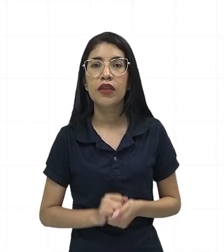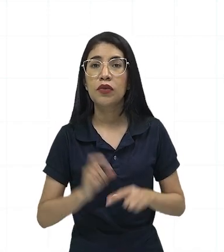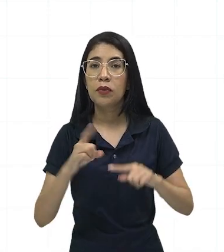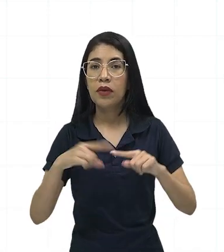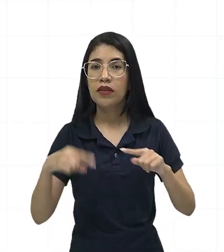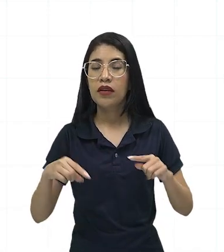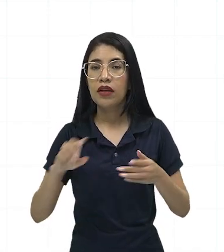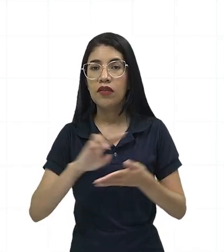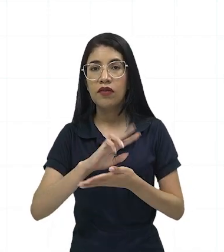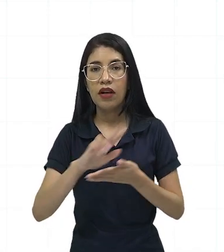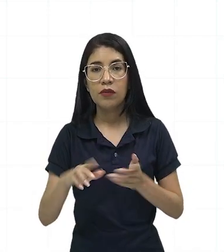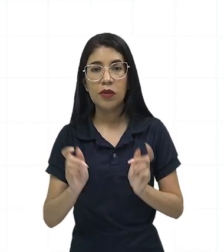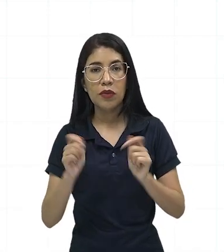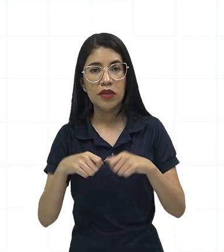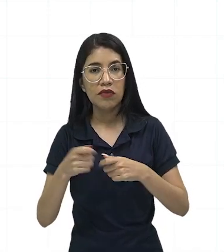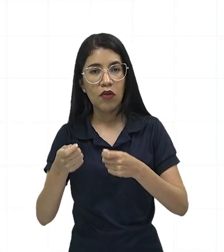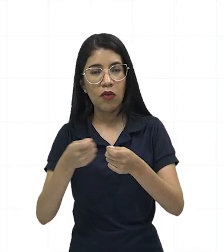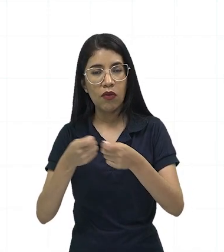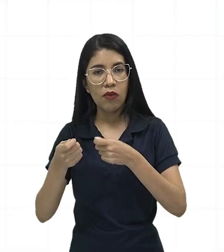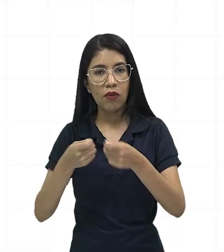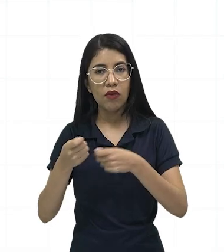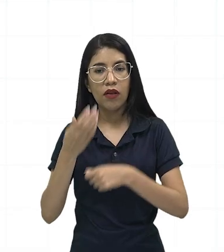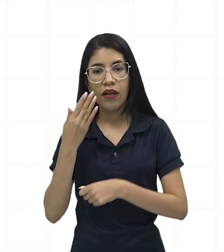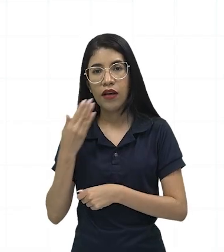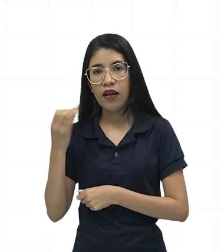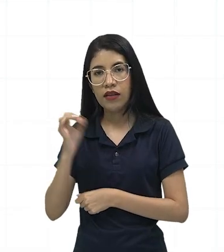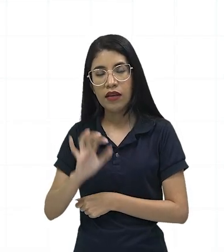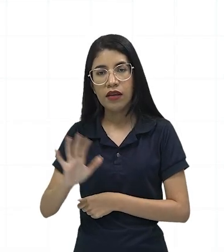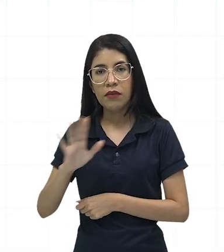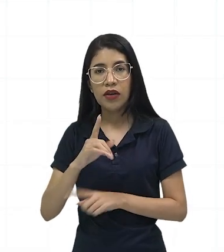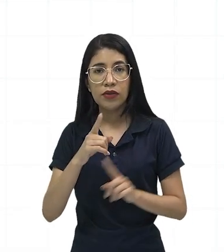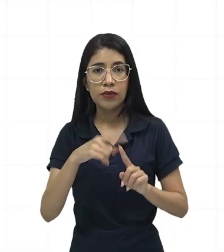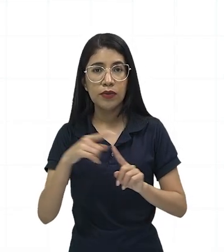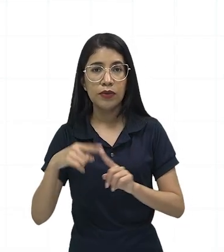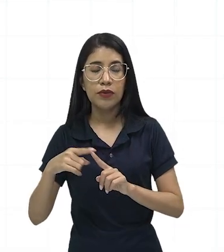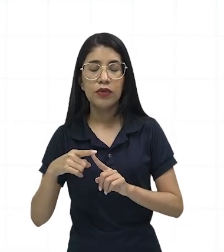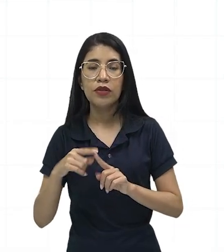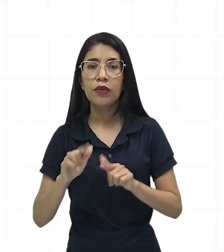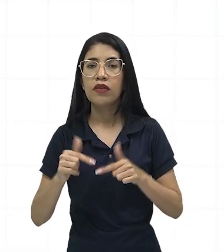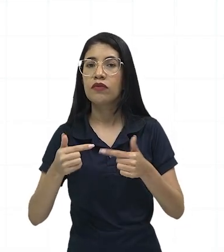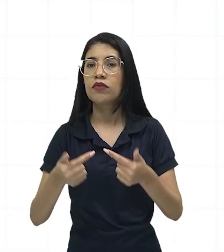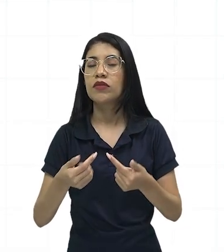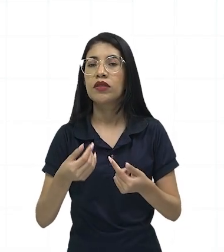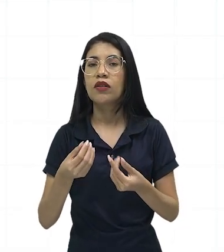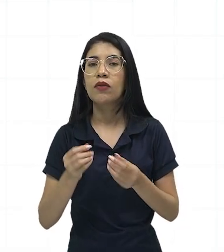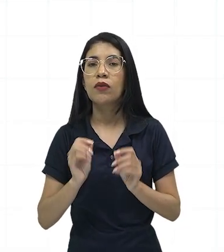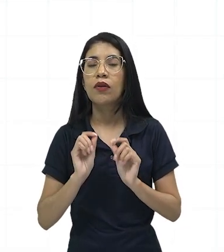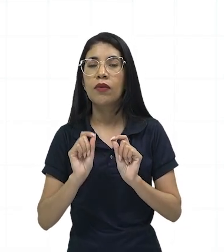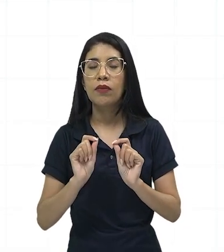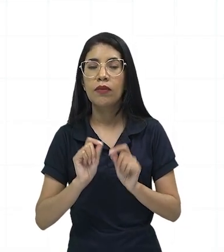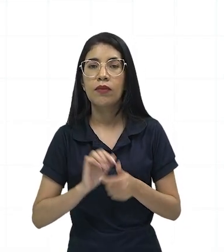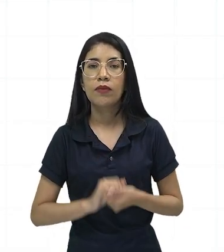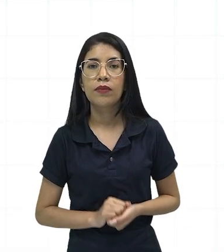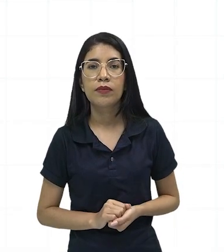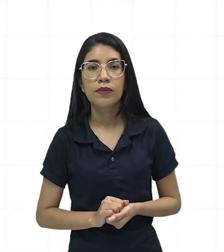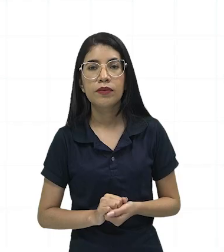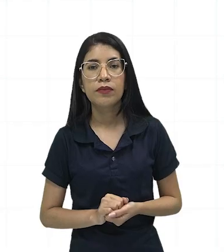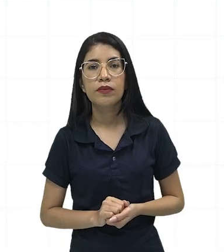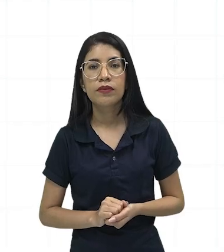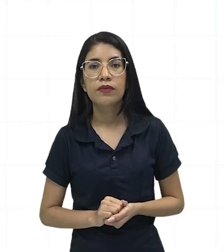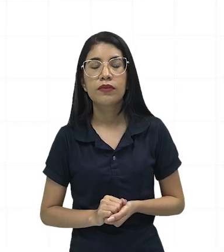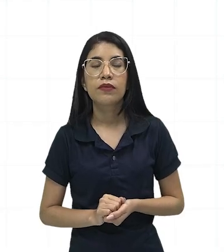dispositivos de controle que a gente observa na imagem. Qual é a função, né, desses dispositivos? Então,